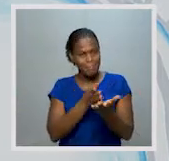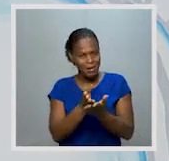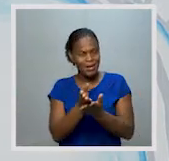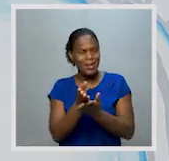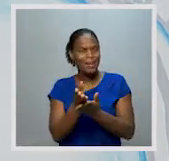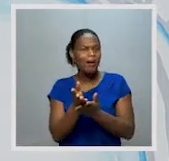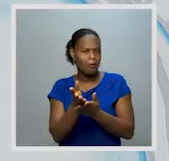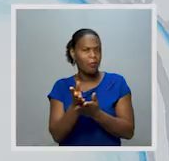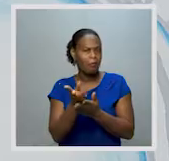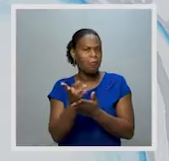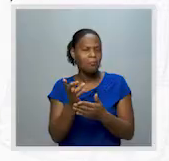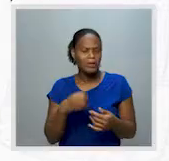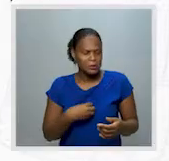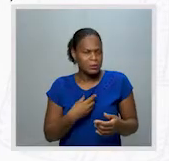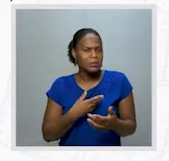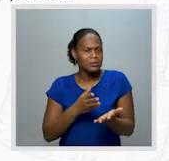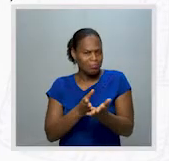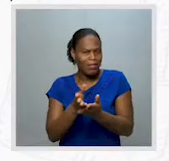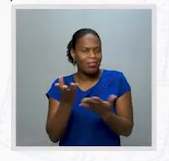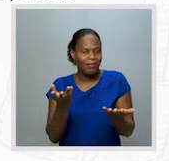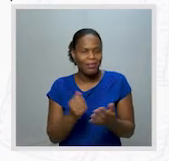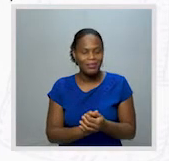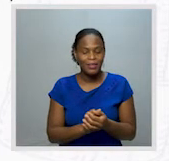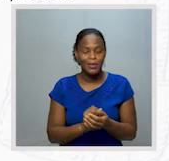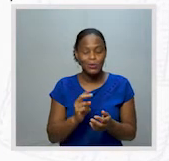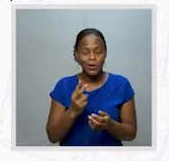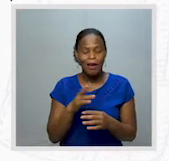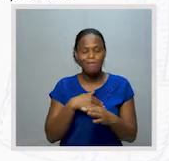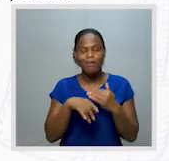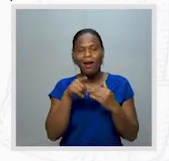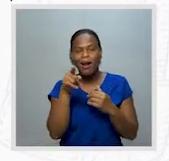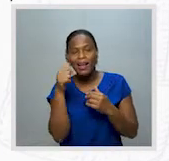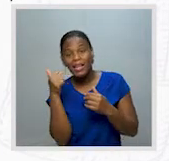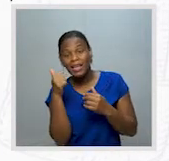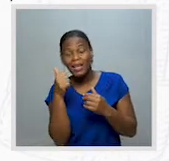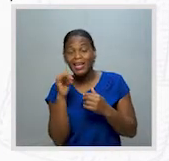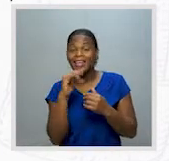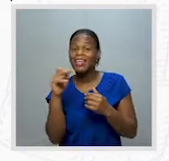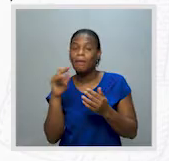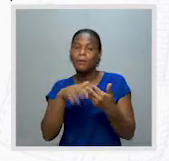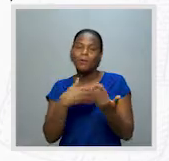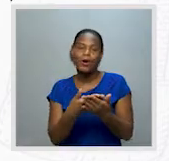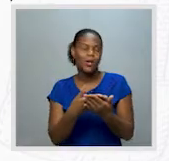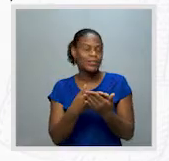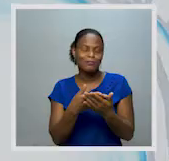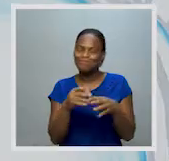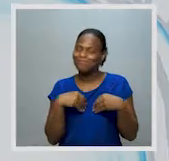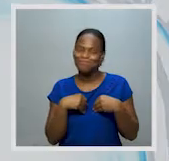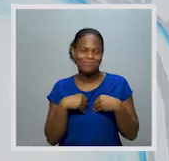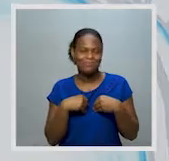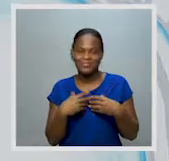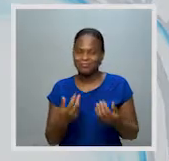mantém-se o sentido? Vamos ao segundo exemplo. Far-lhe-ia uma proposta irrecusável.